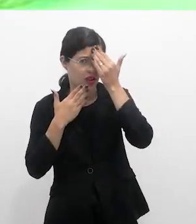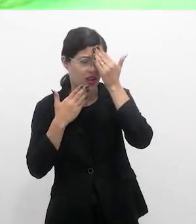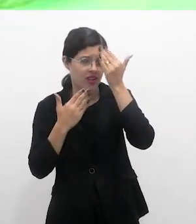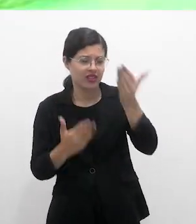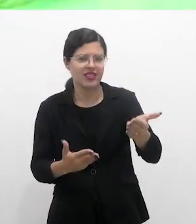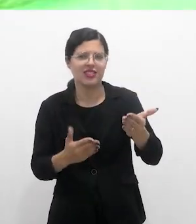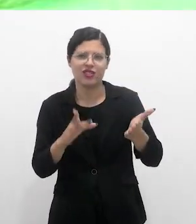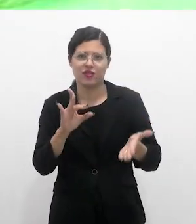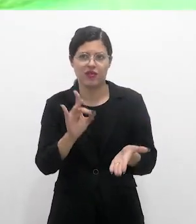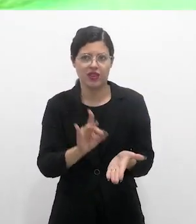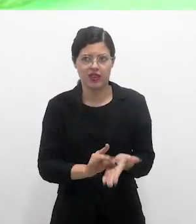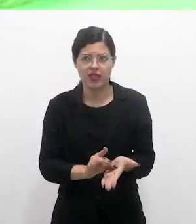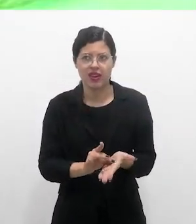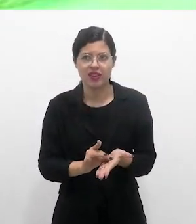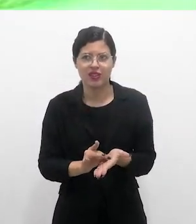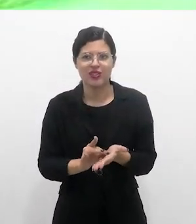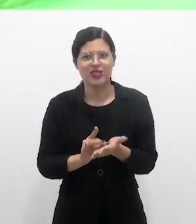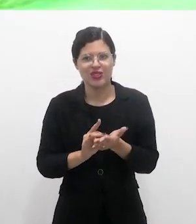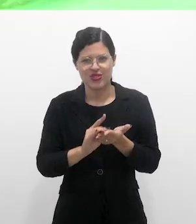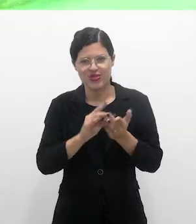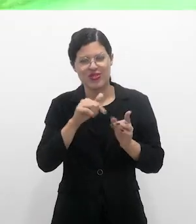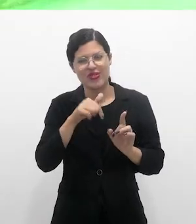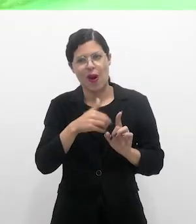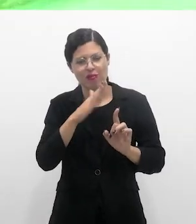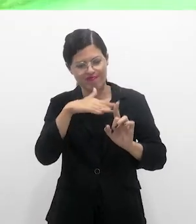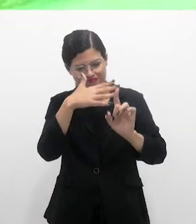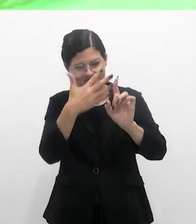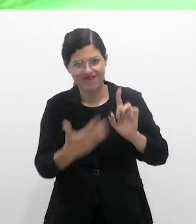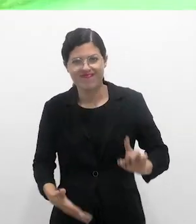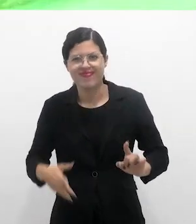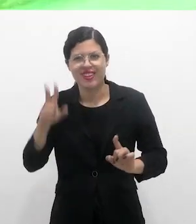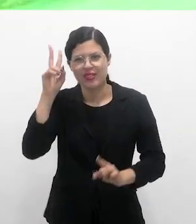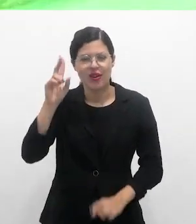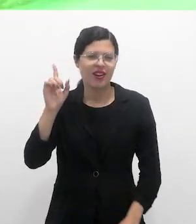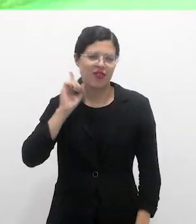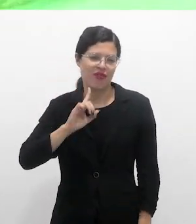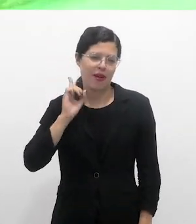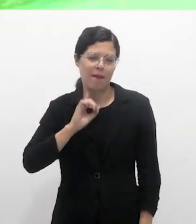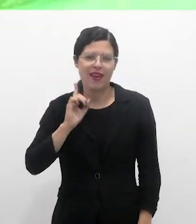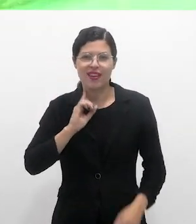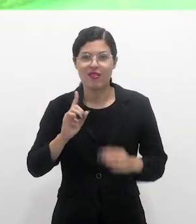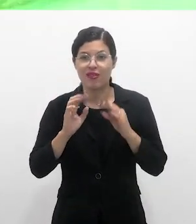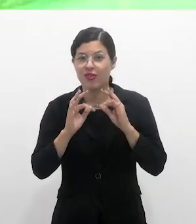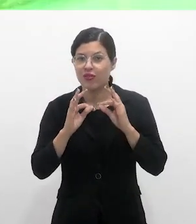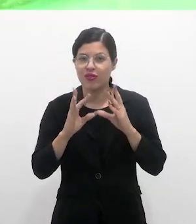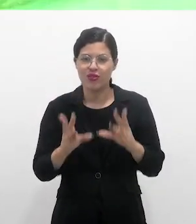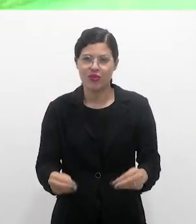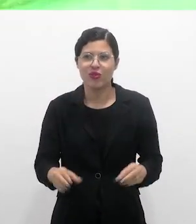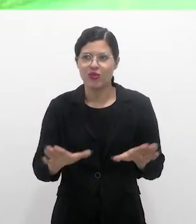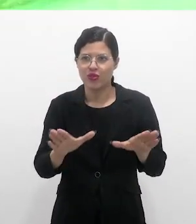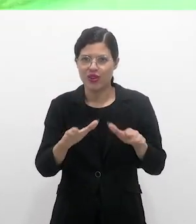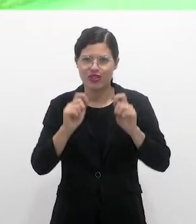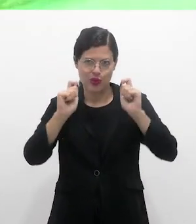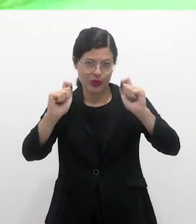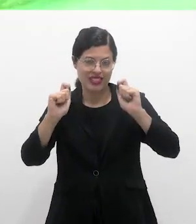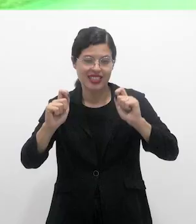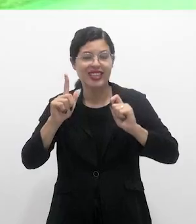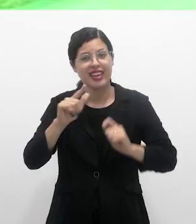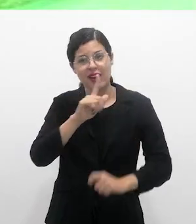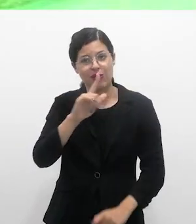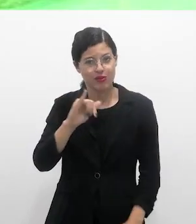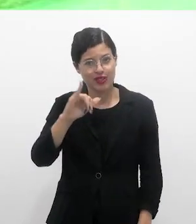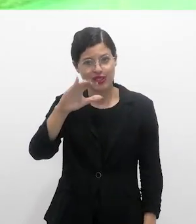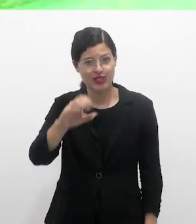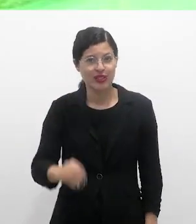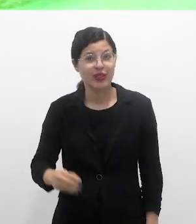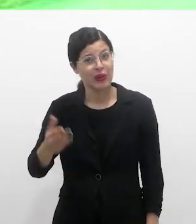agradecer de coração ao maior ídolo da história do Flamengo e, por que não dizer, de todas as torcidas, que é o Zico. O Zico